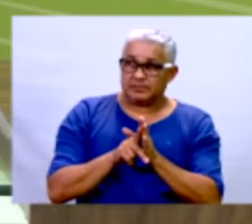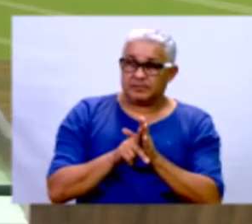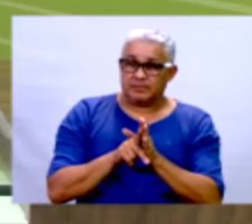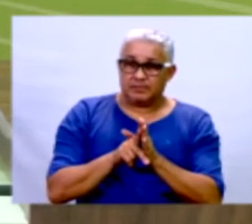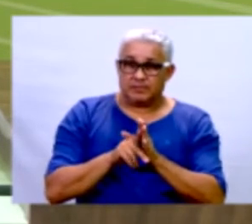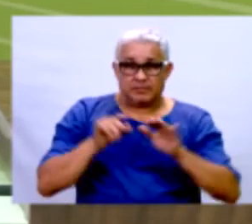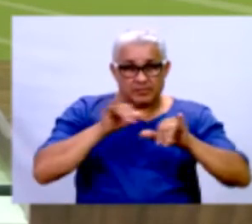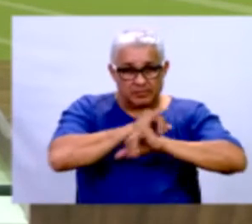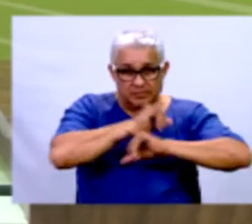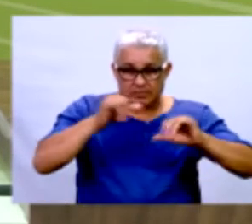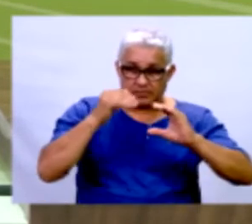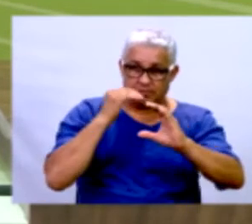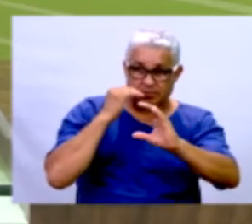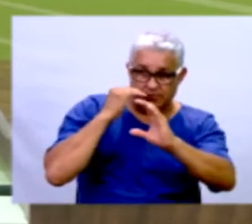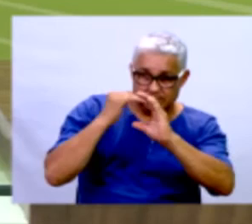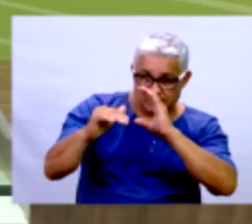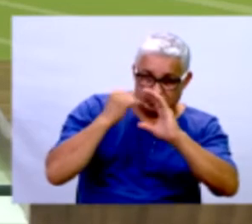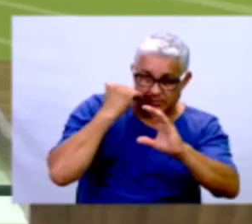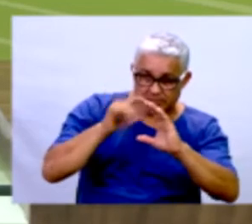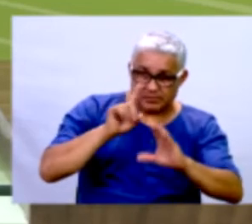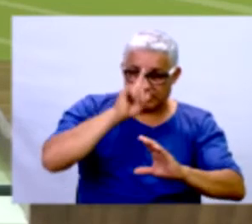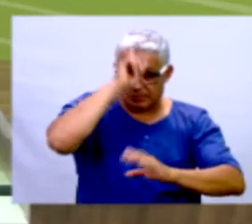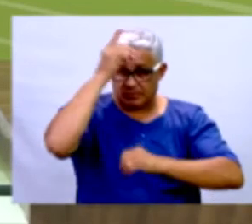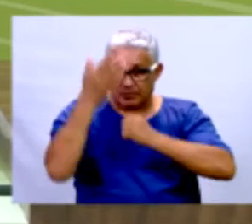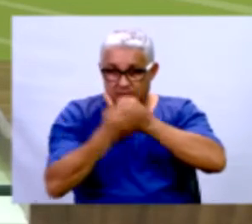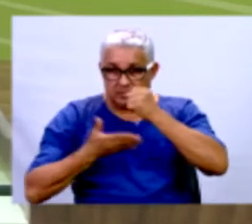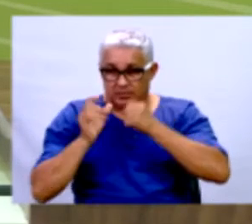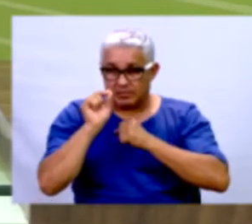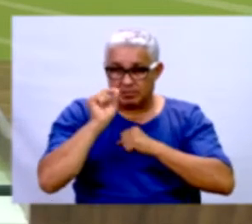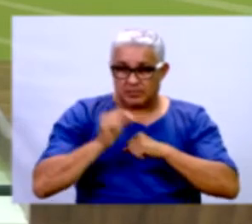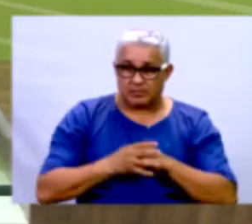de informações. A ideia básica é